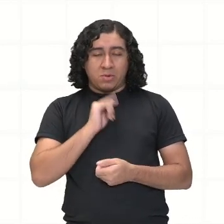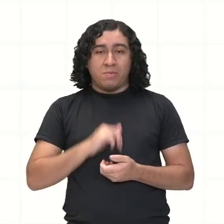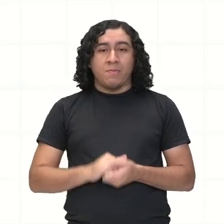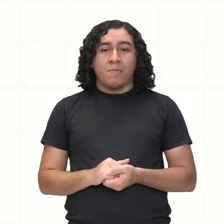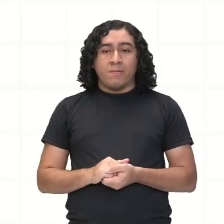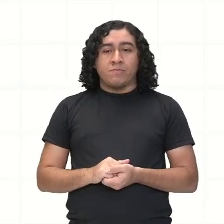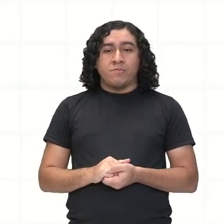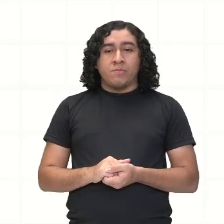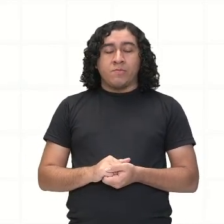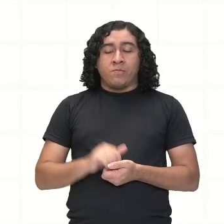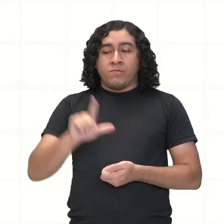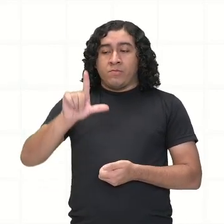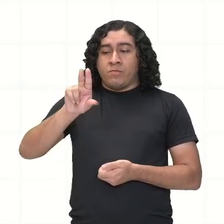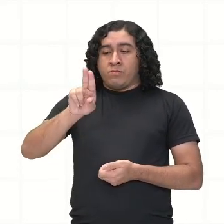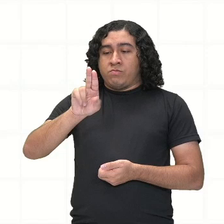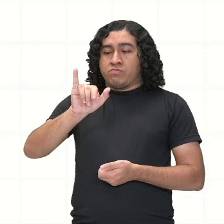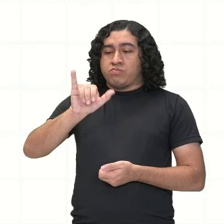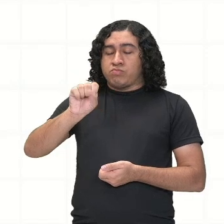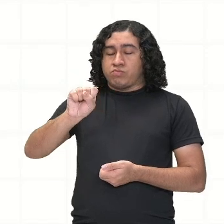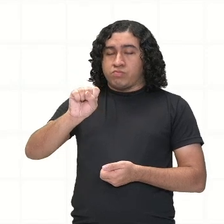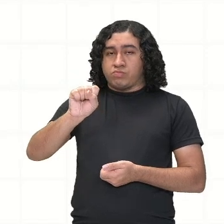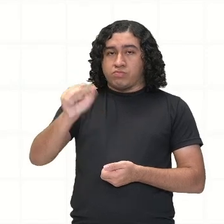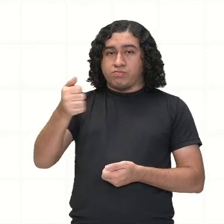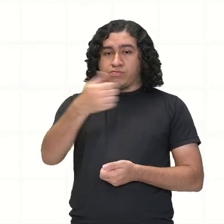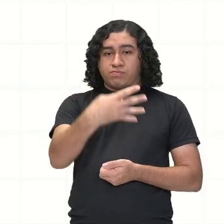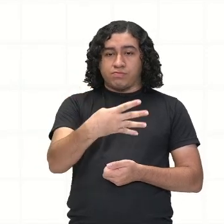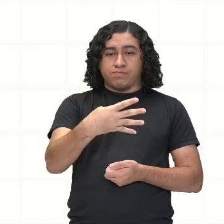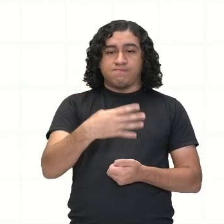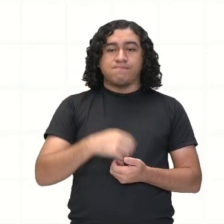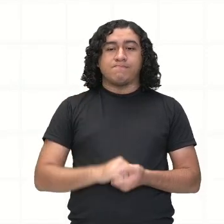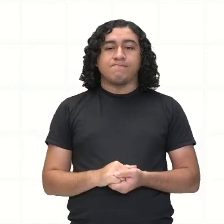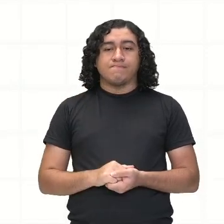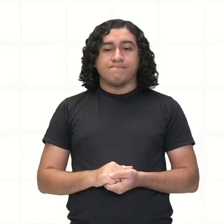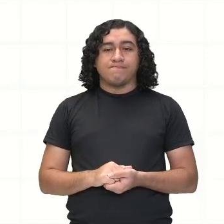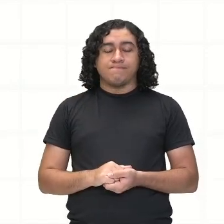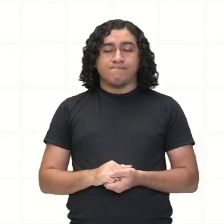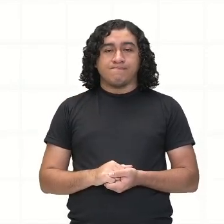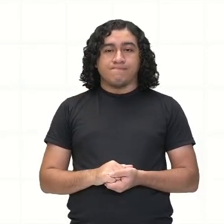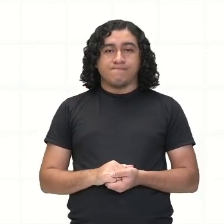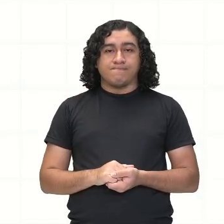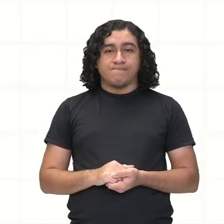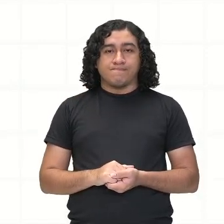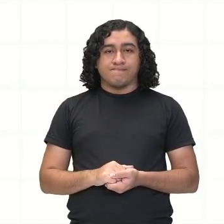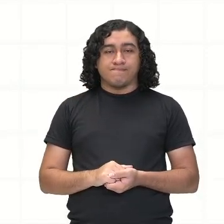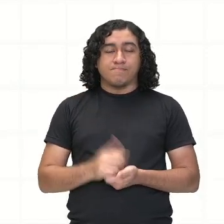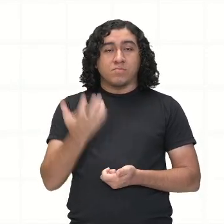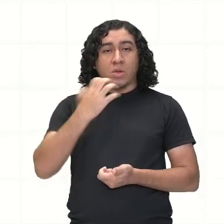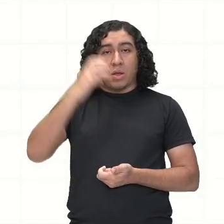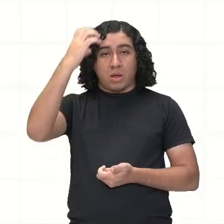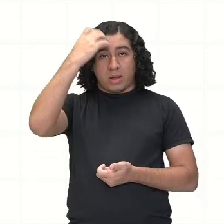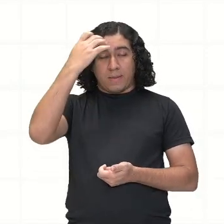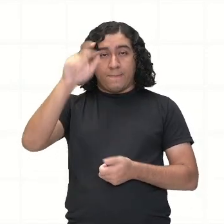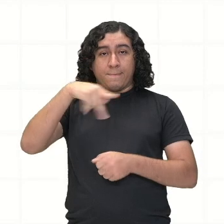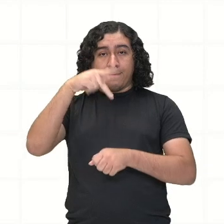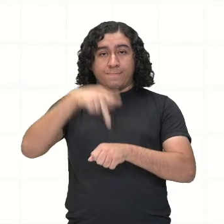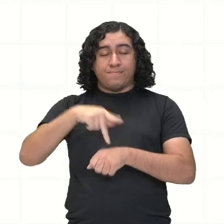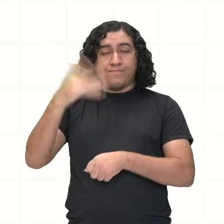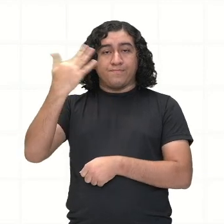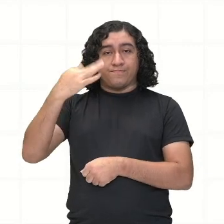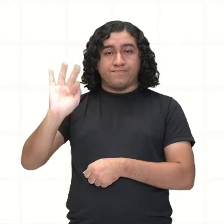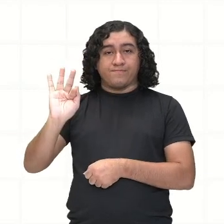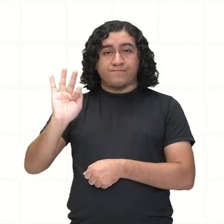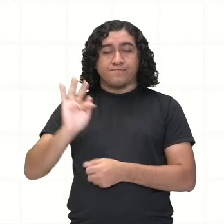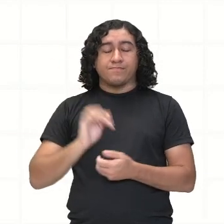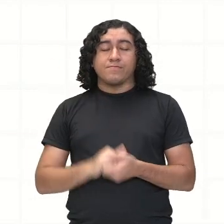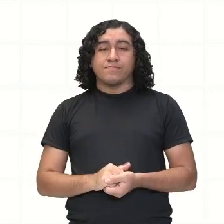é justamente Luís XIV. Luís XIV, ele foi o rei da França e ele era conhecido